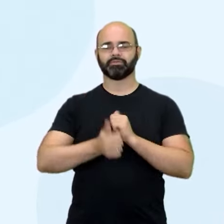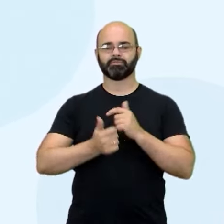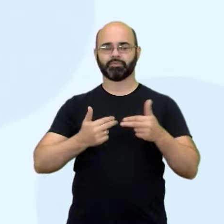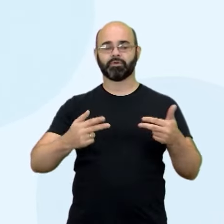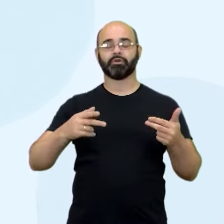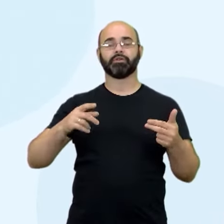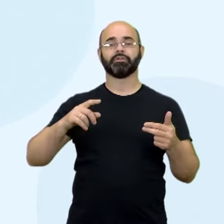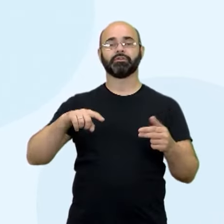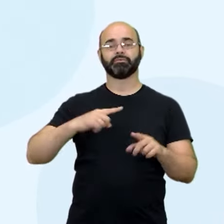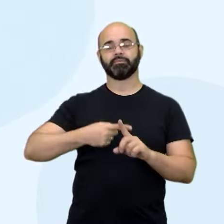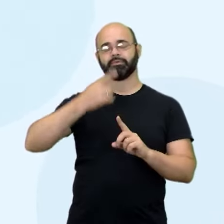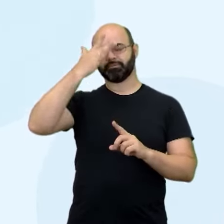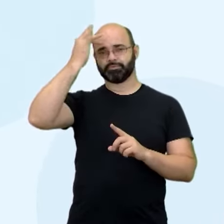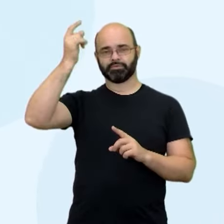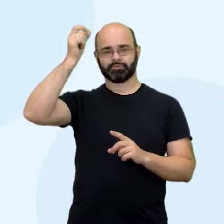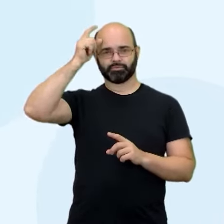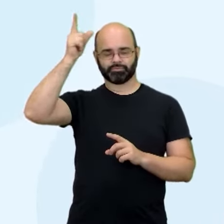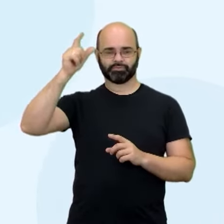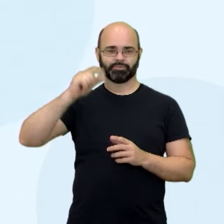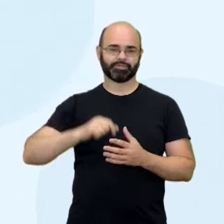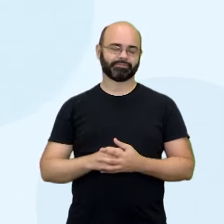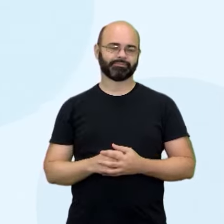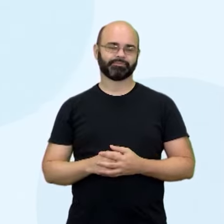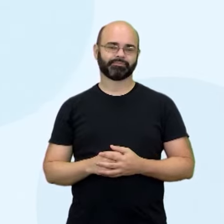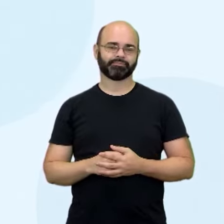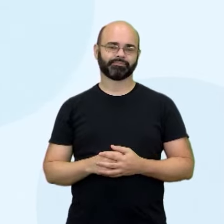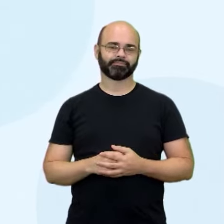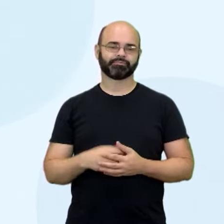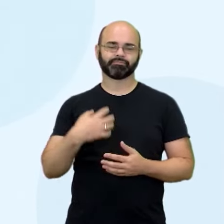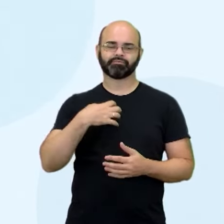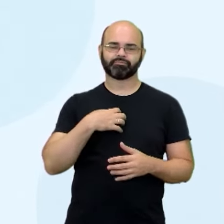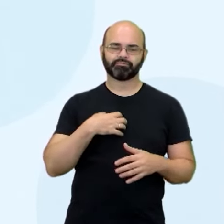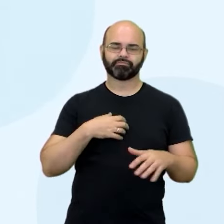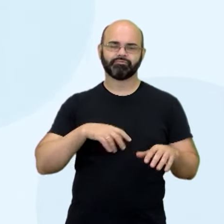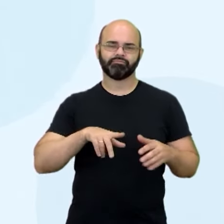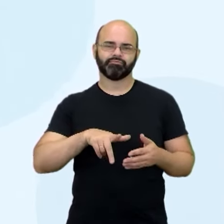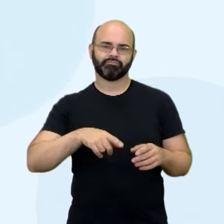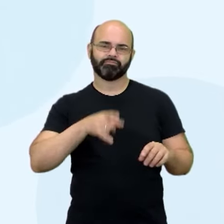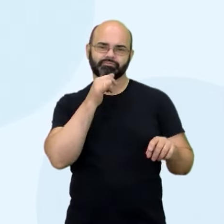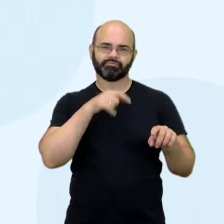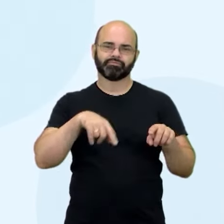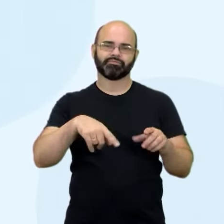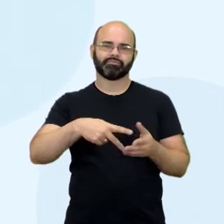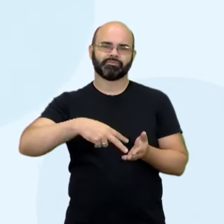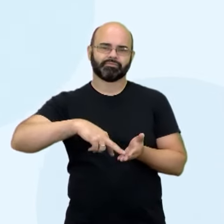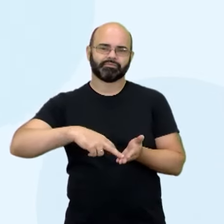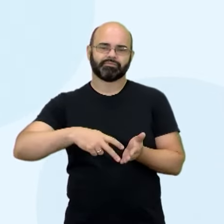popular. Ao gingado, o movimento básico da capoeira, junta-se o movimento das